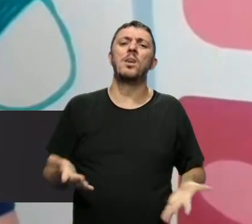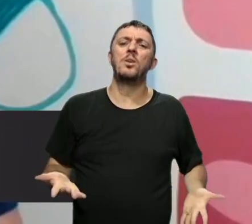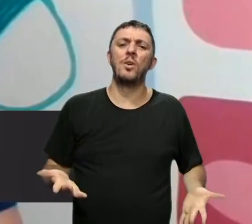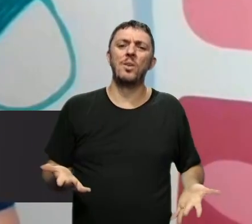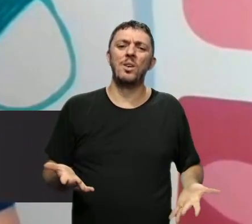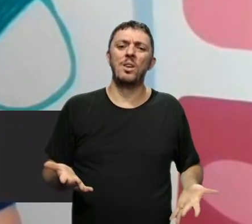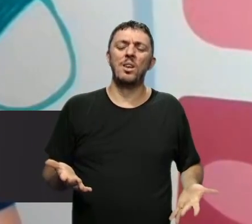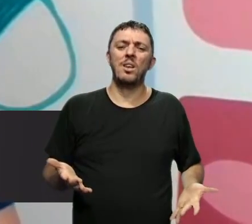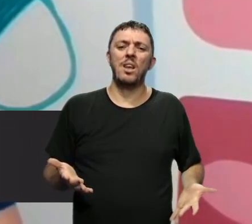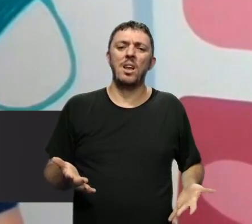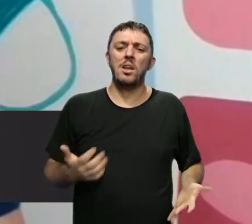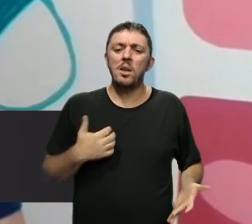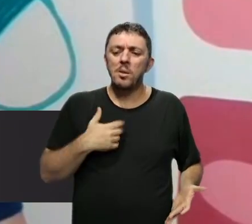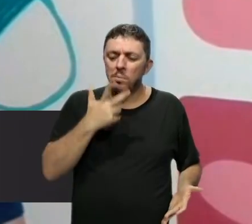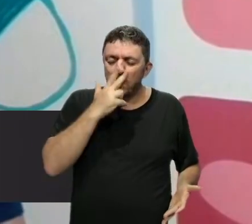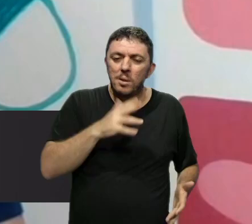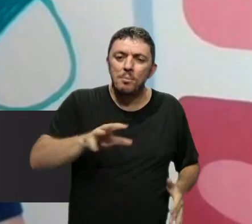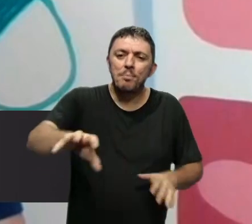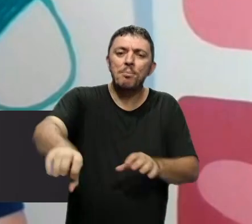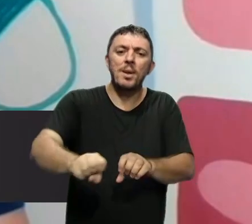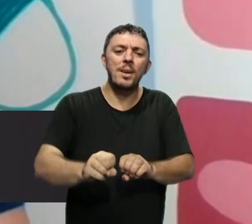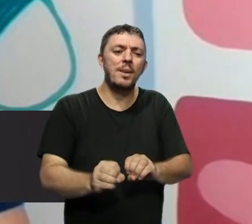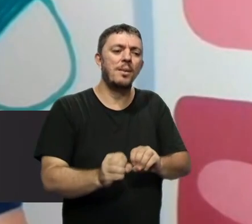começo do ano para poder ocupar.